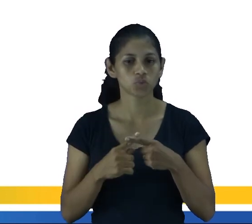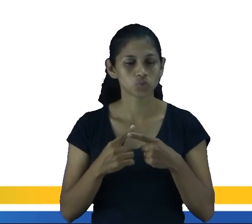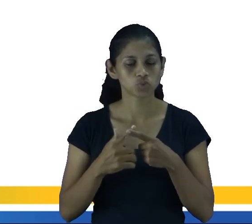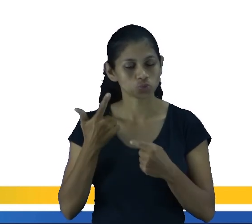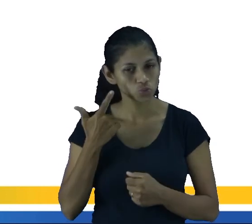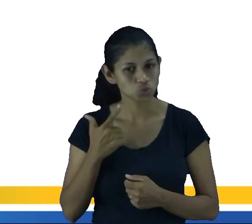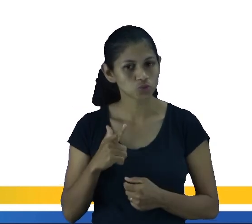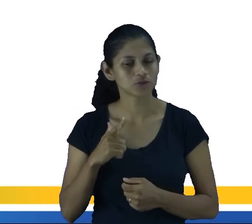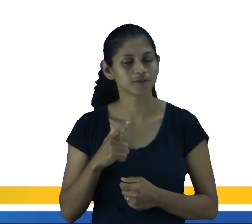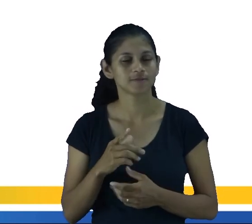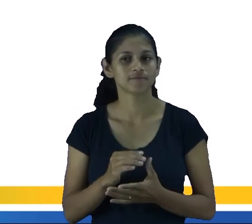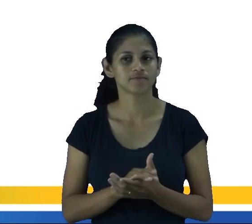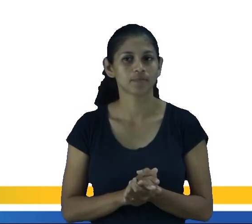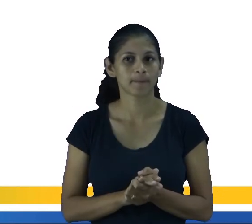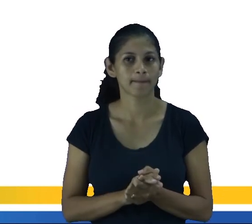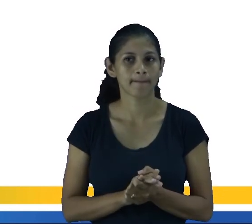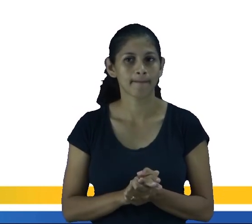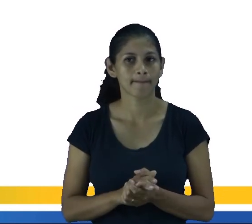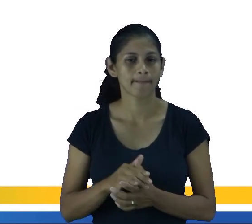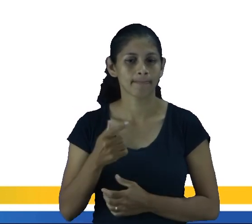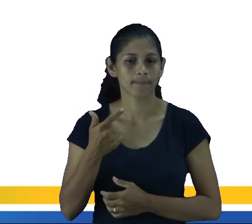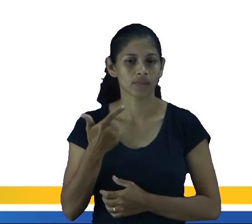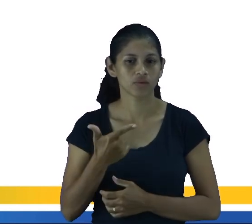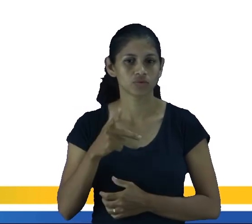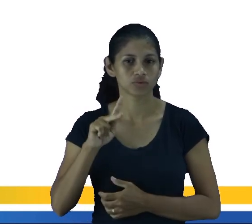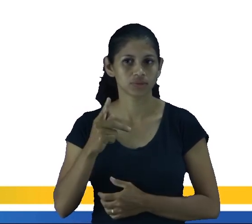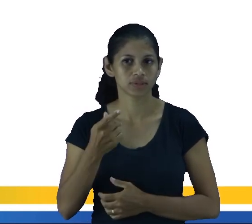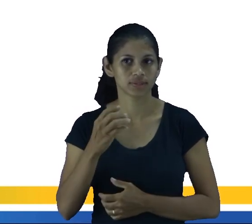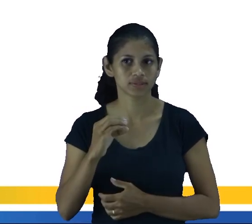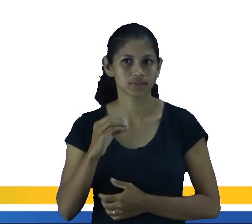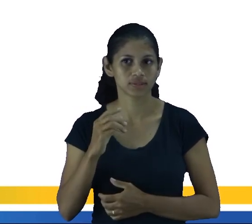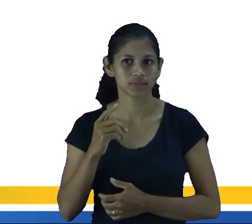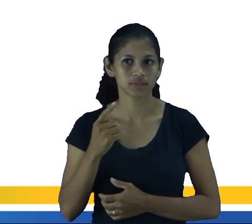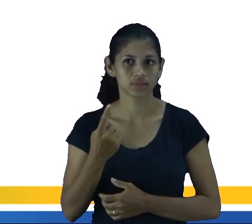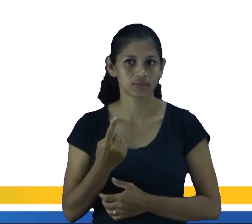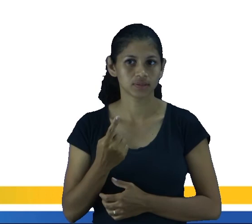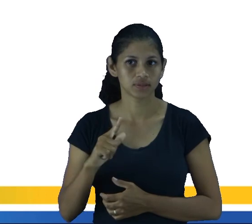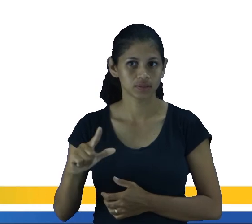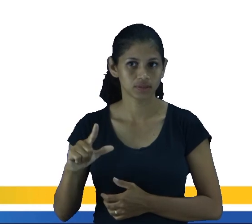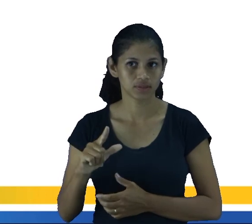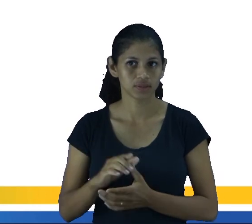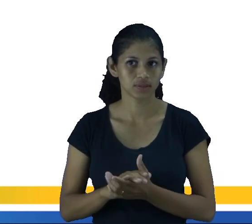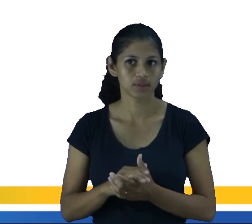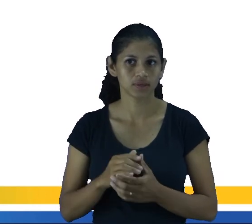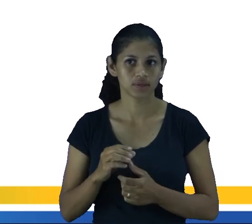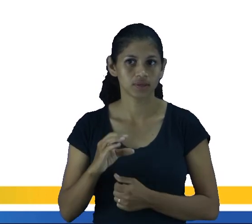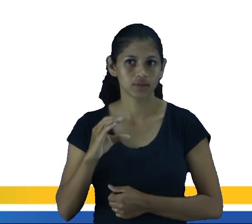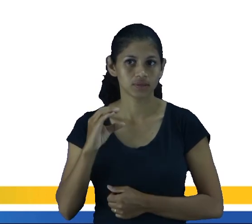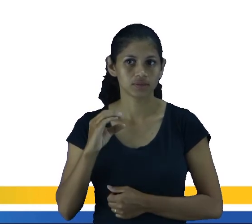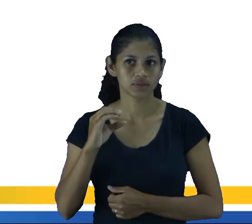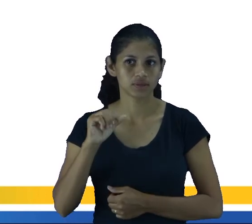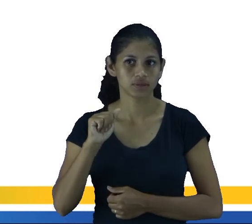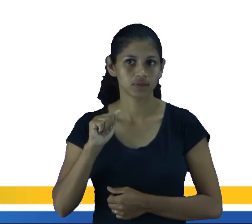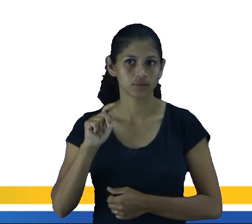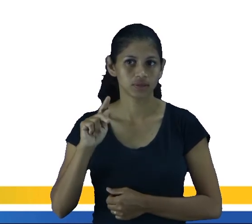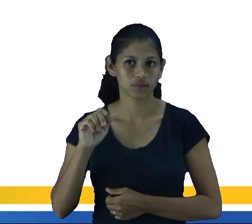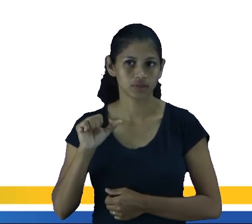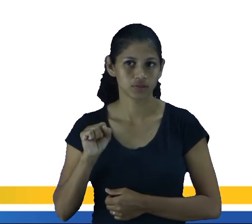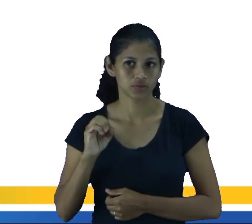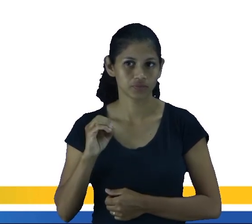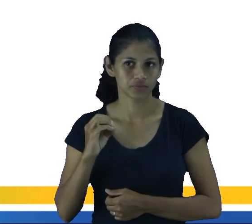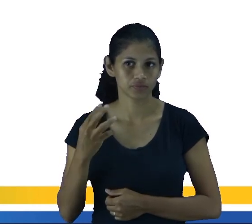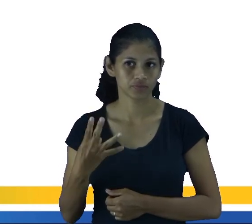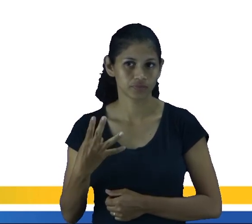gente tem um ácido volátil, né, que é o HCl, que vai reagir aqui com sulfato de cálcio. E o que? A gente vai ter a produção